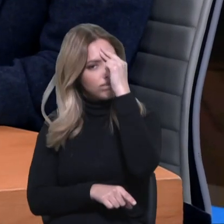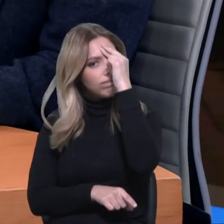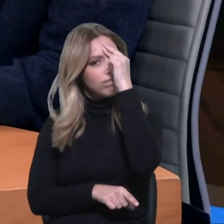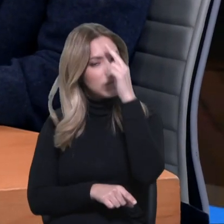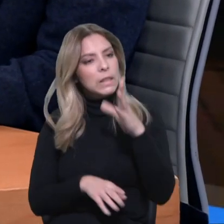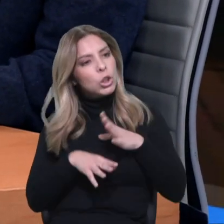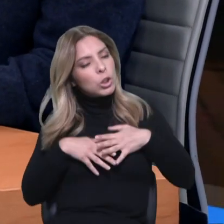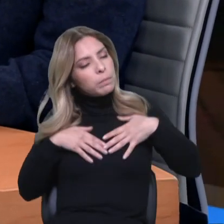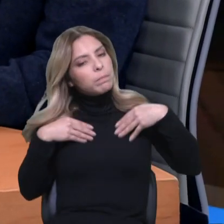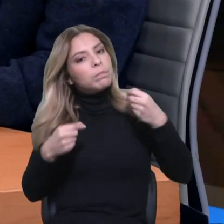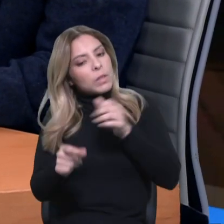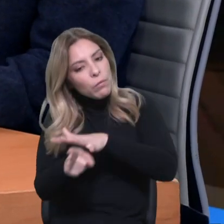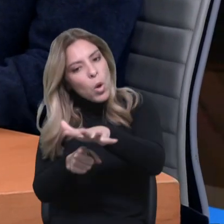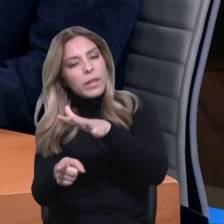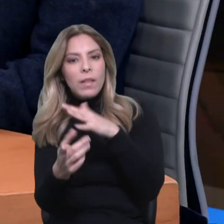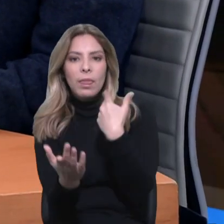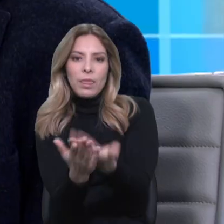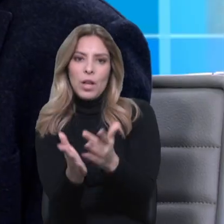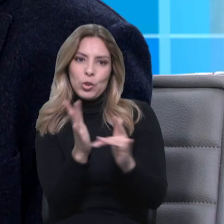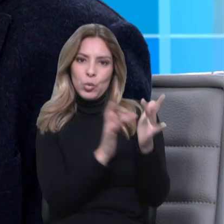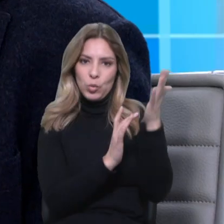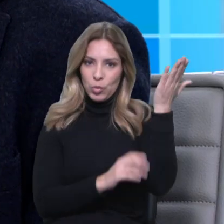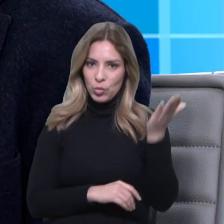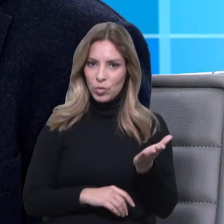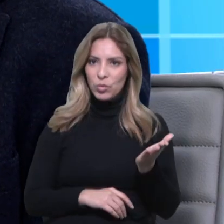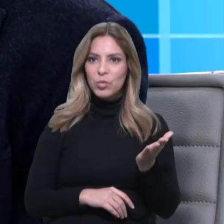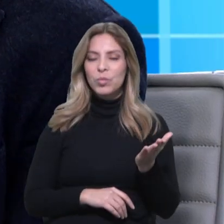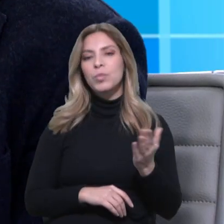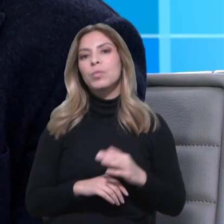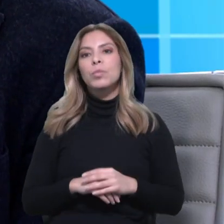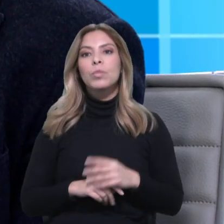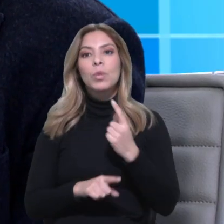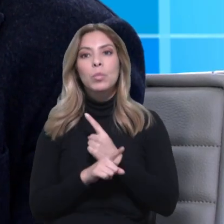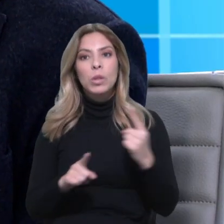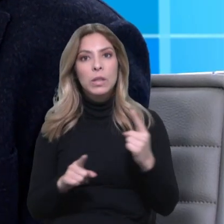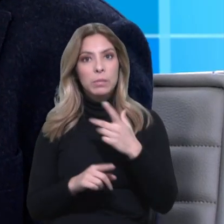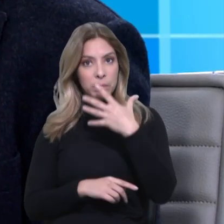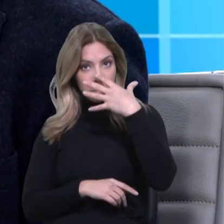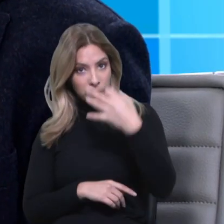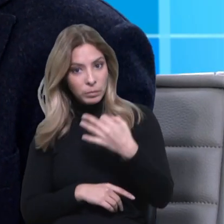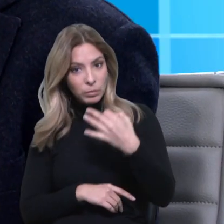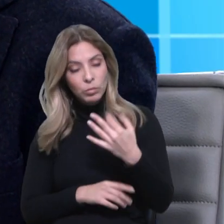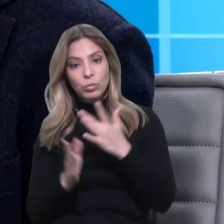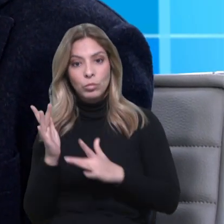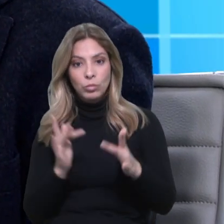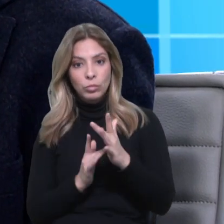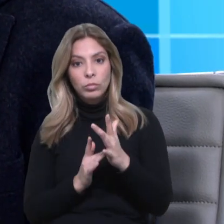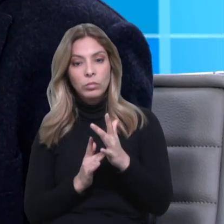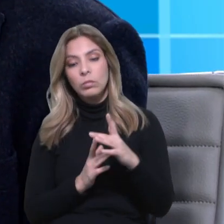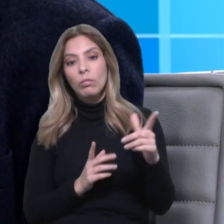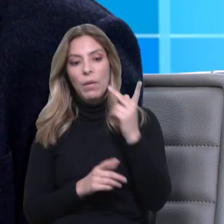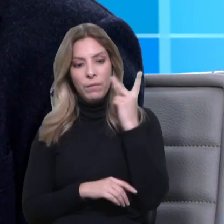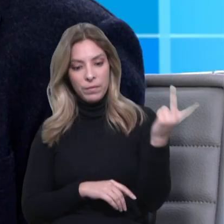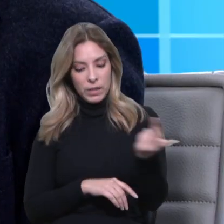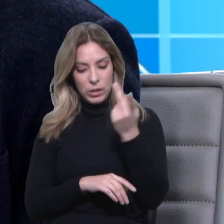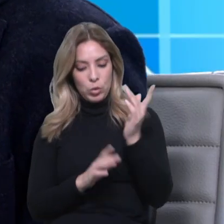inspiração. Quer dizer, independentemente até da crença na divindade de Jesus Cristo, olhar para a vida de Jesus Cristo já por